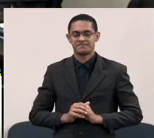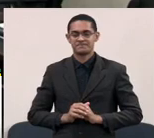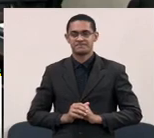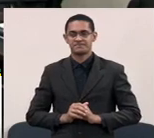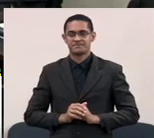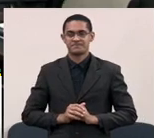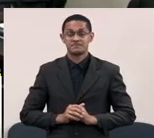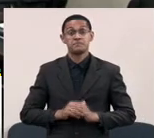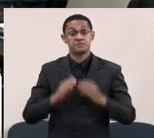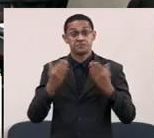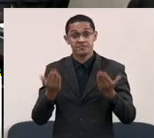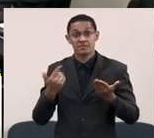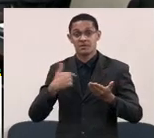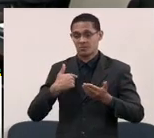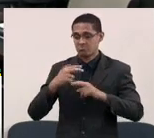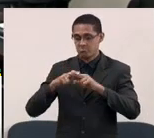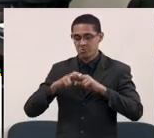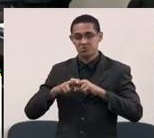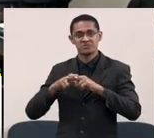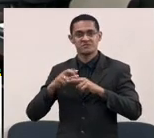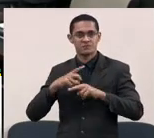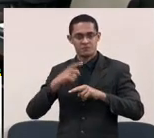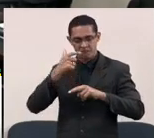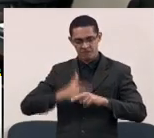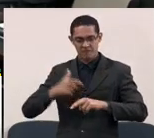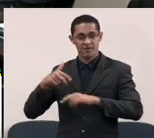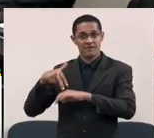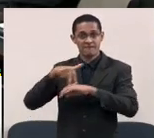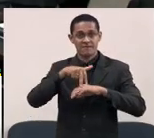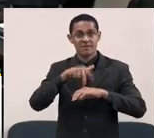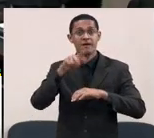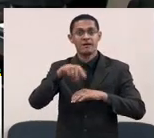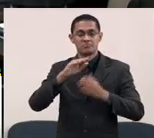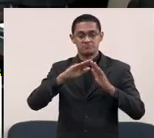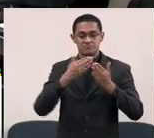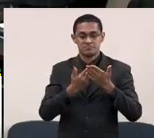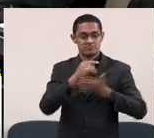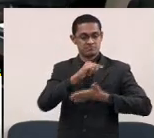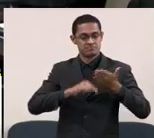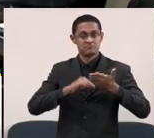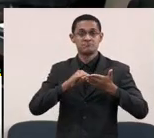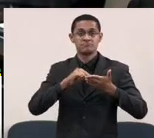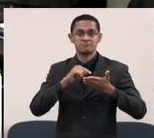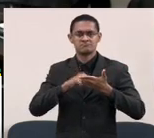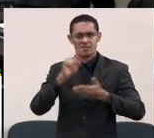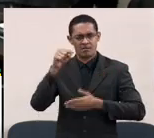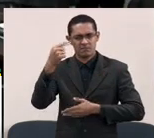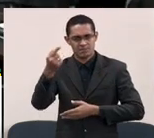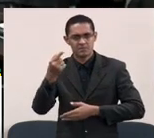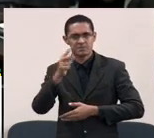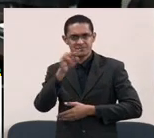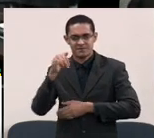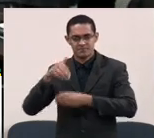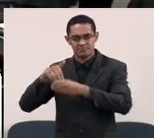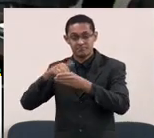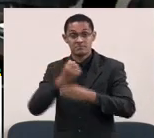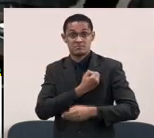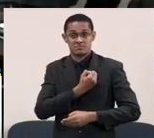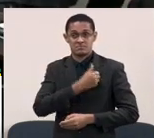O que me traz hoje nessa tribuna é o requerimento que daqui a pouco iremos votar, de